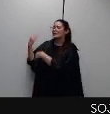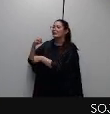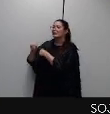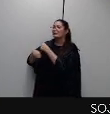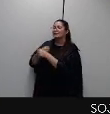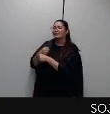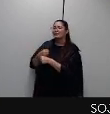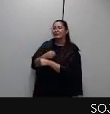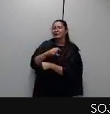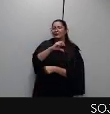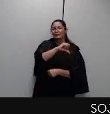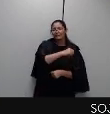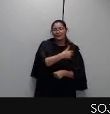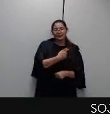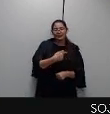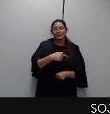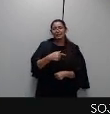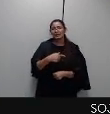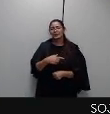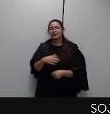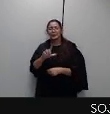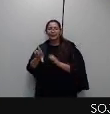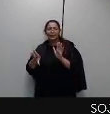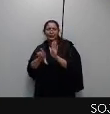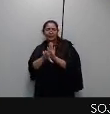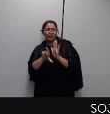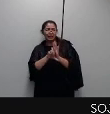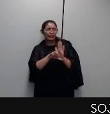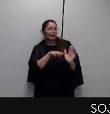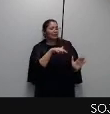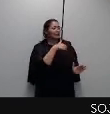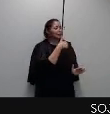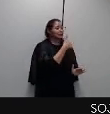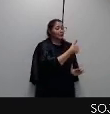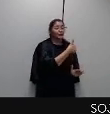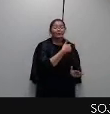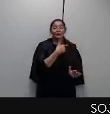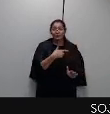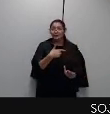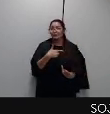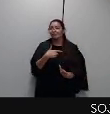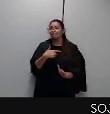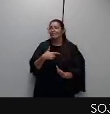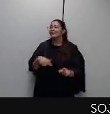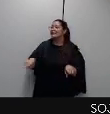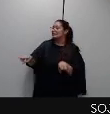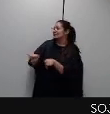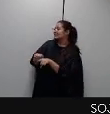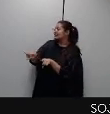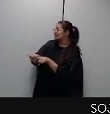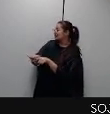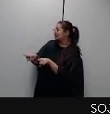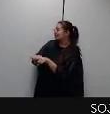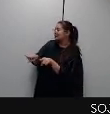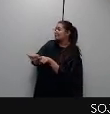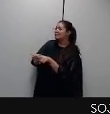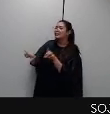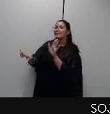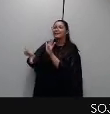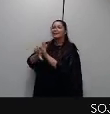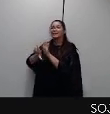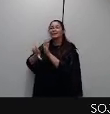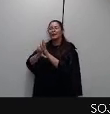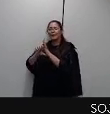dada pela lei 12767/2012 fecho as também além do processo da CDA que é uma inovação